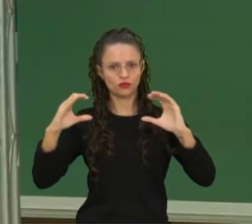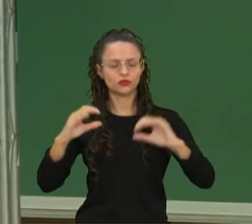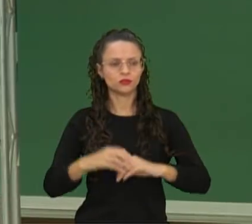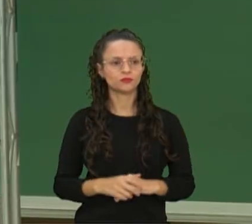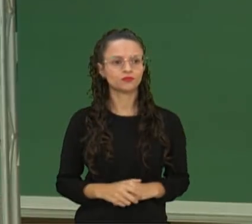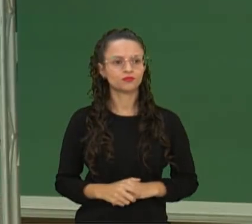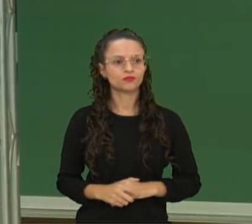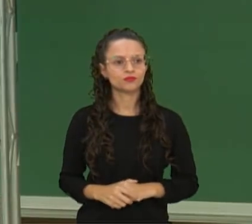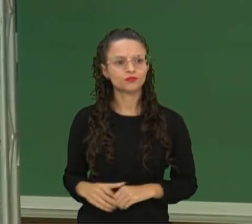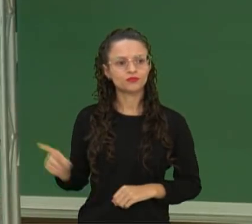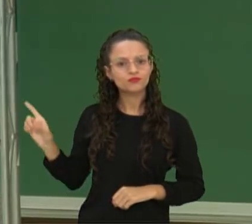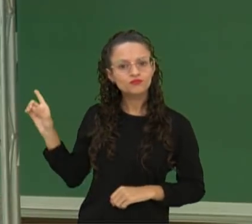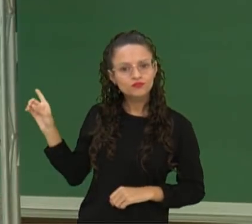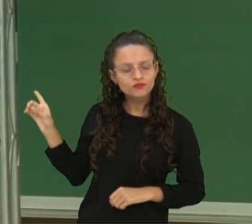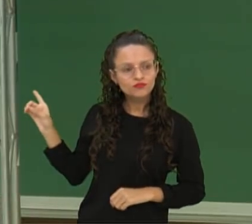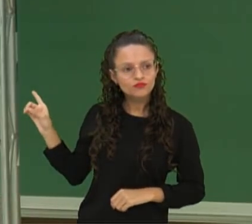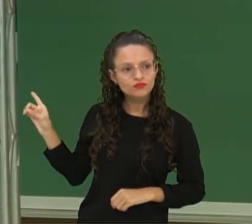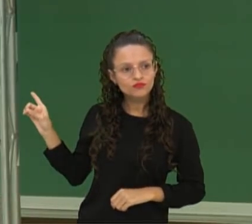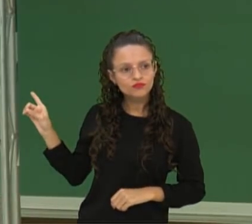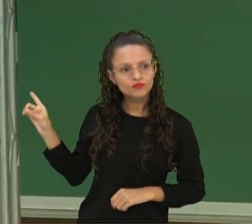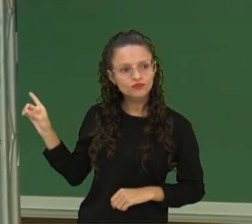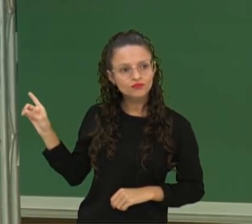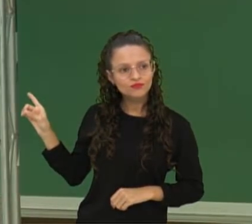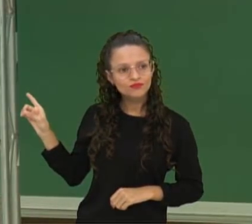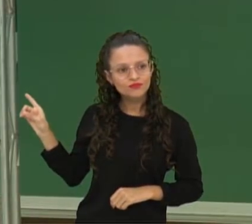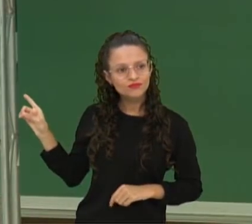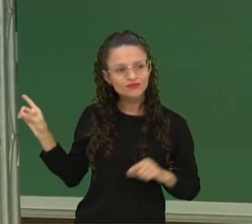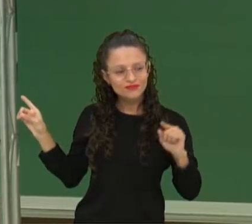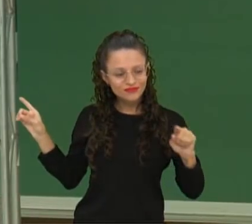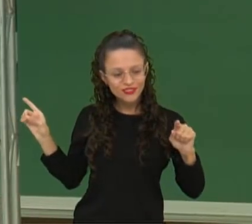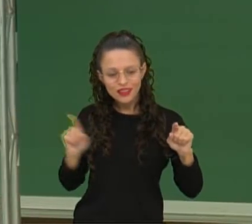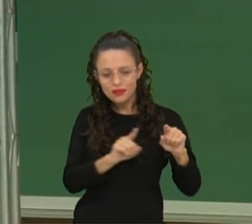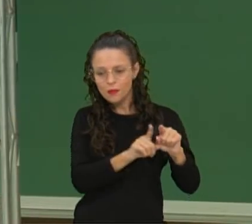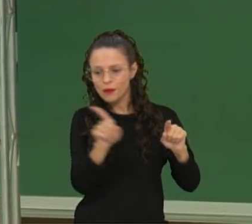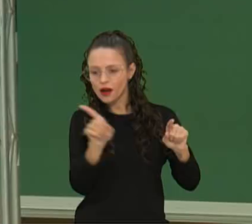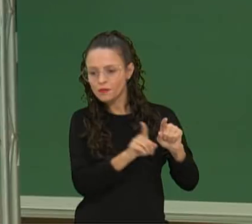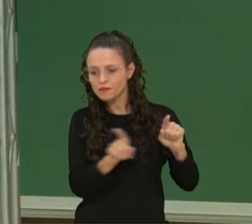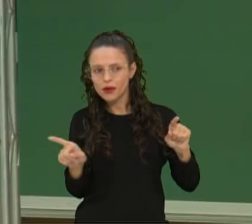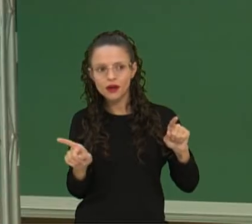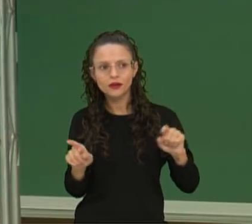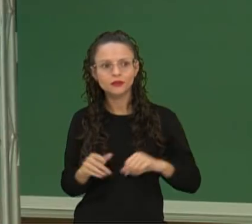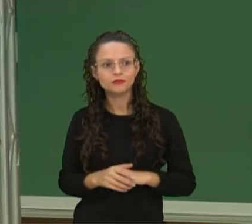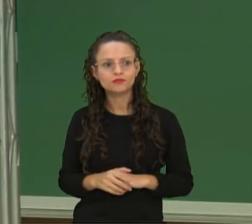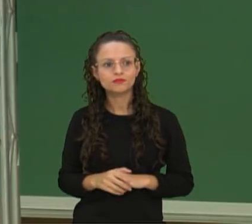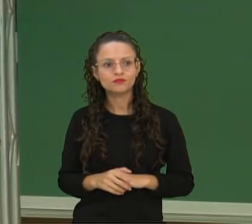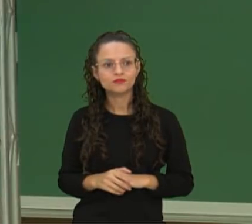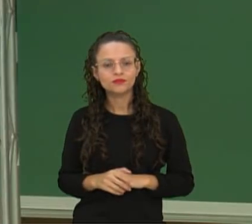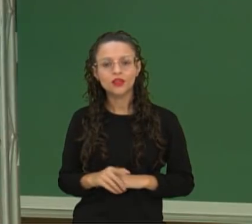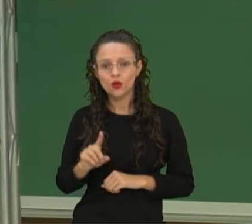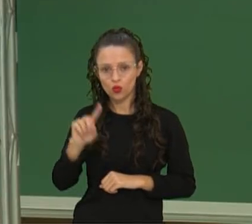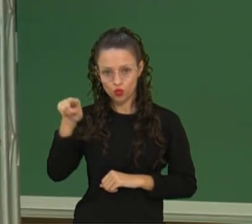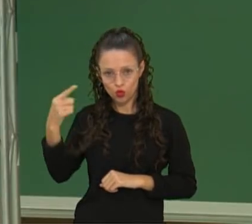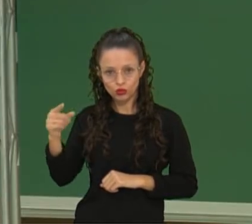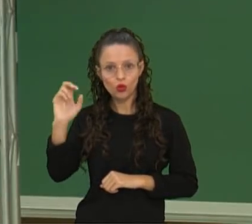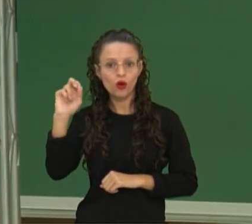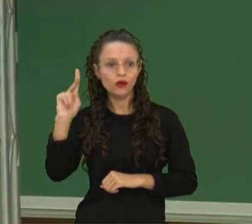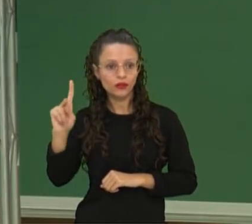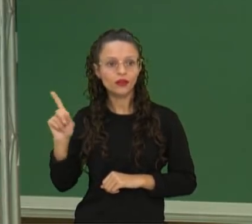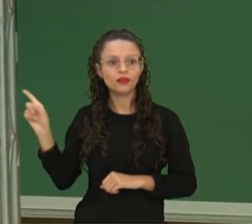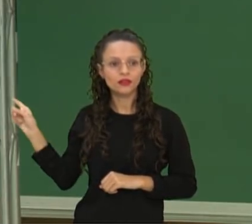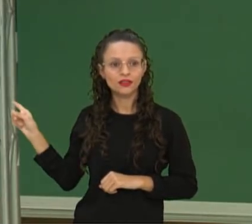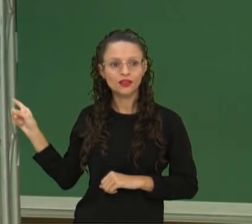problema nenhum. Aqui eu tenho esse elemento com duas correspondências, aqui esse sem ninguém, aqui está ok, e aqui eu tenho um elemento com